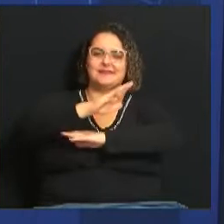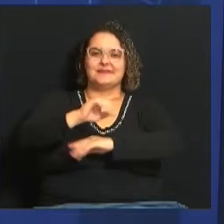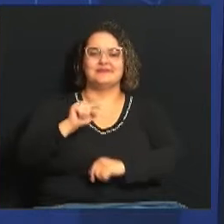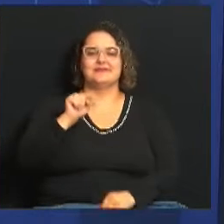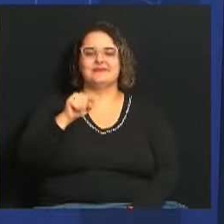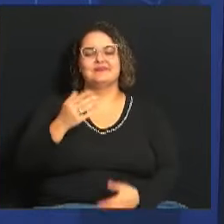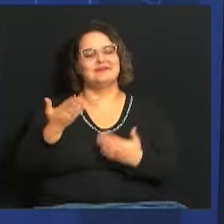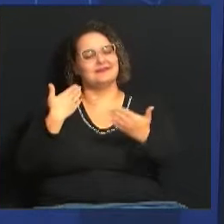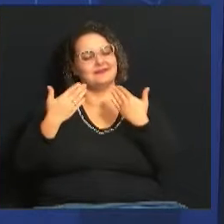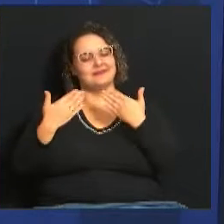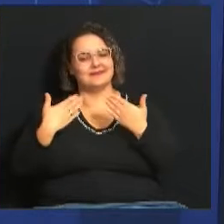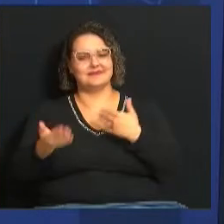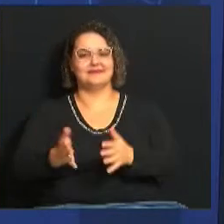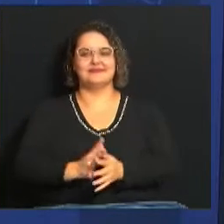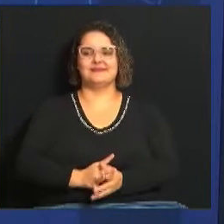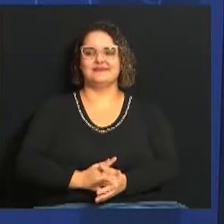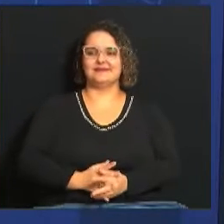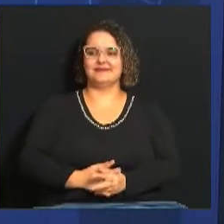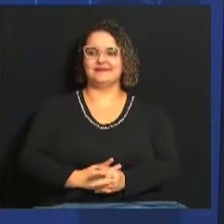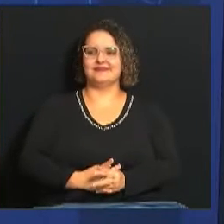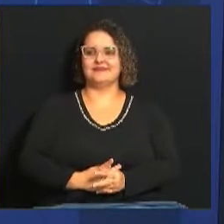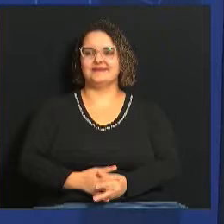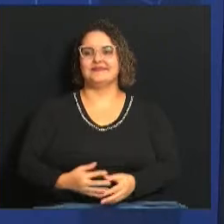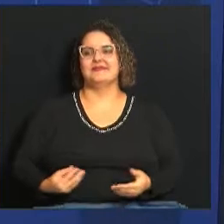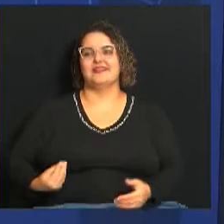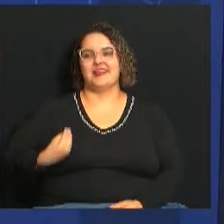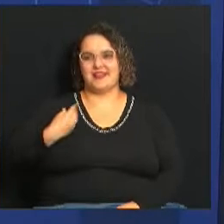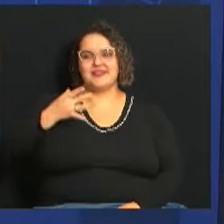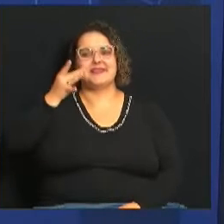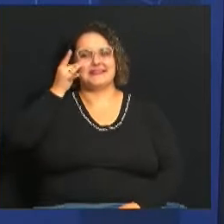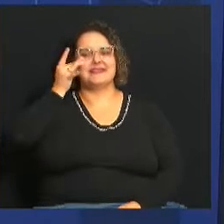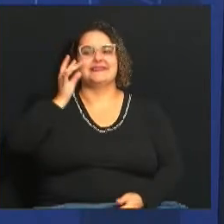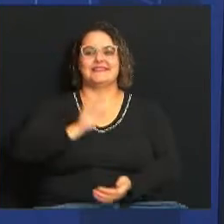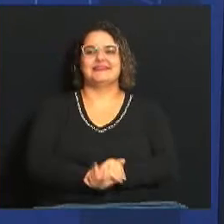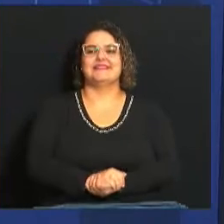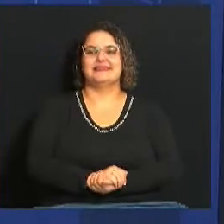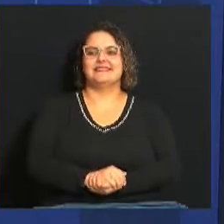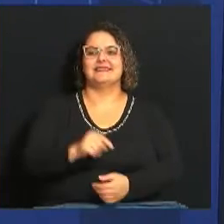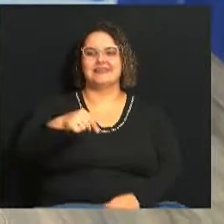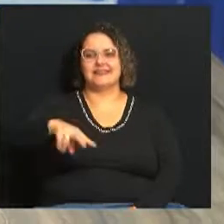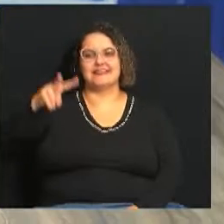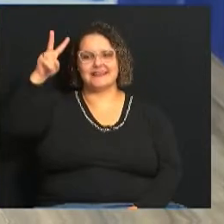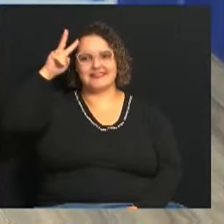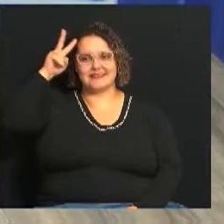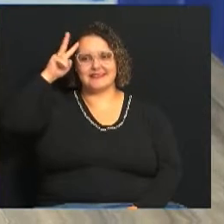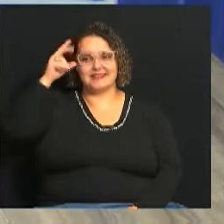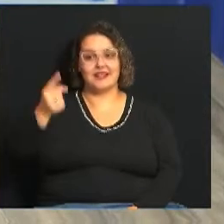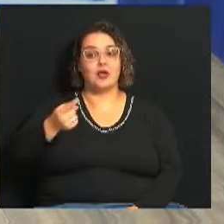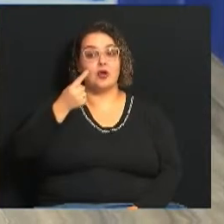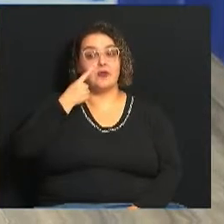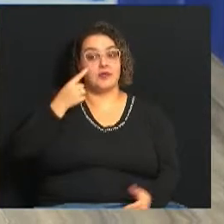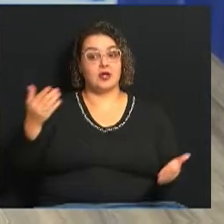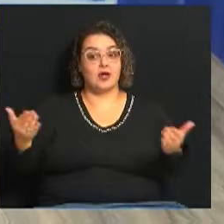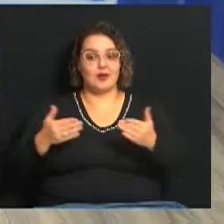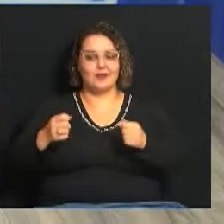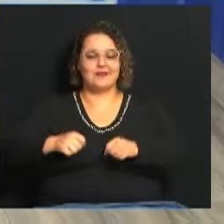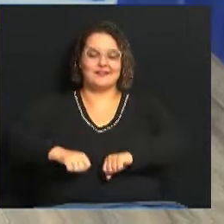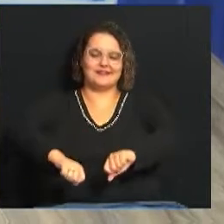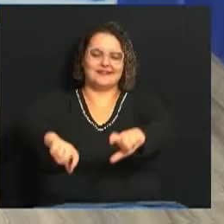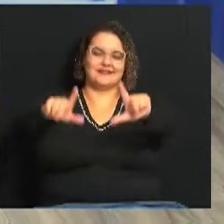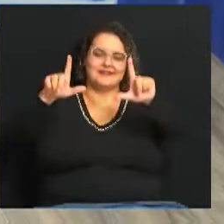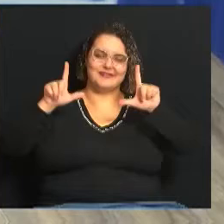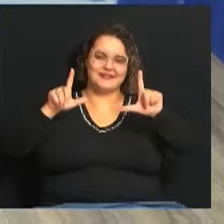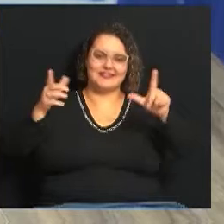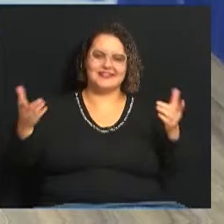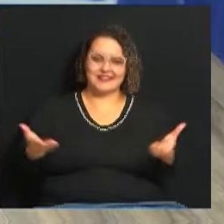e manda a sua mensagem que a gente conversa ao vivo nesta segunda-feira. Confira a partir de agora